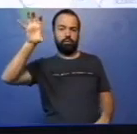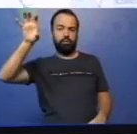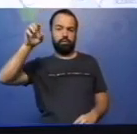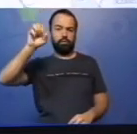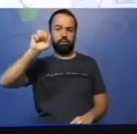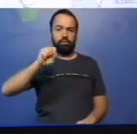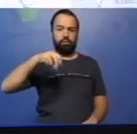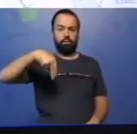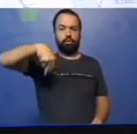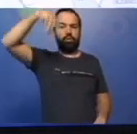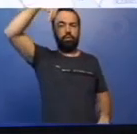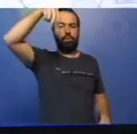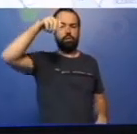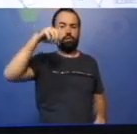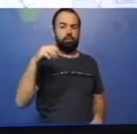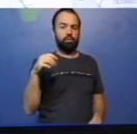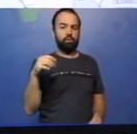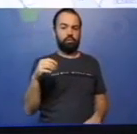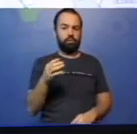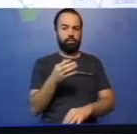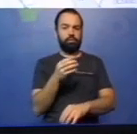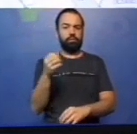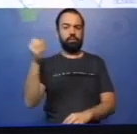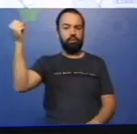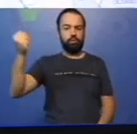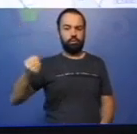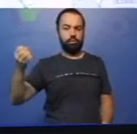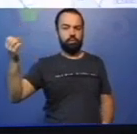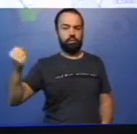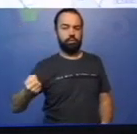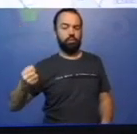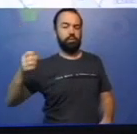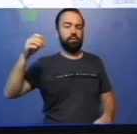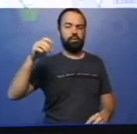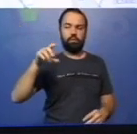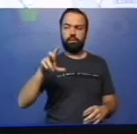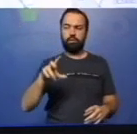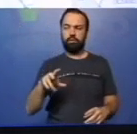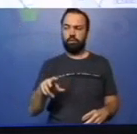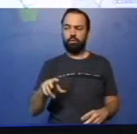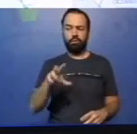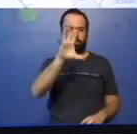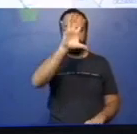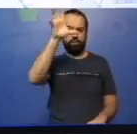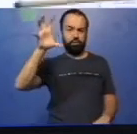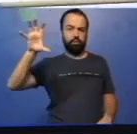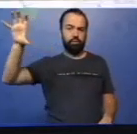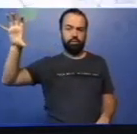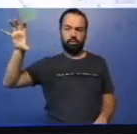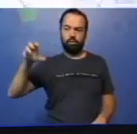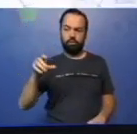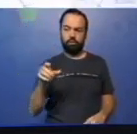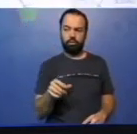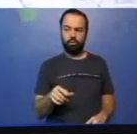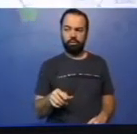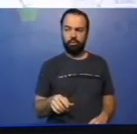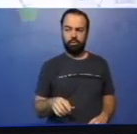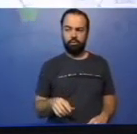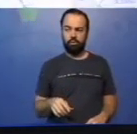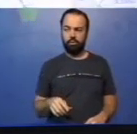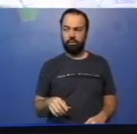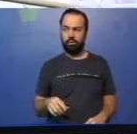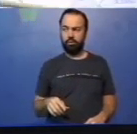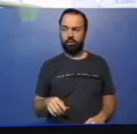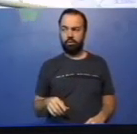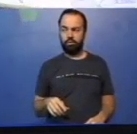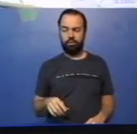do continente africano é essa região, o deserto do Saara fica aproximadamente nessa região aqui do mapa, né? Os brancos dessa região são